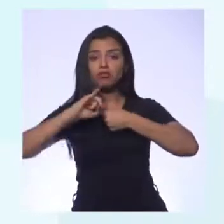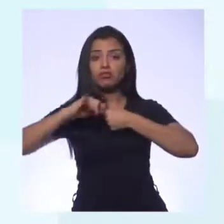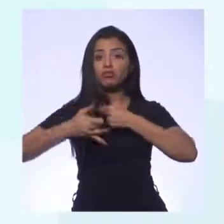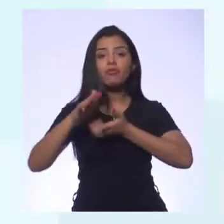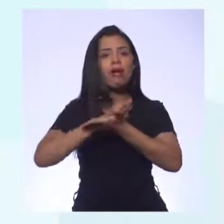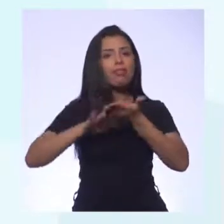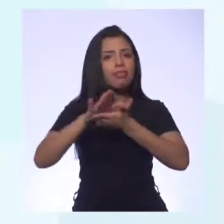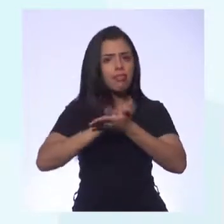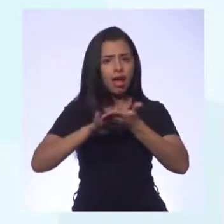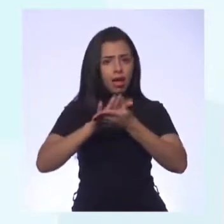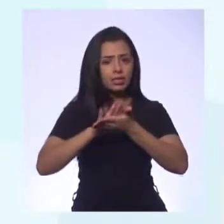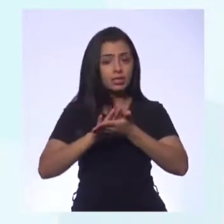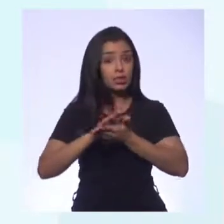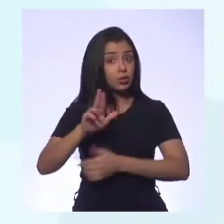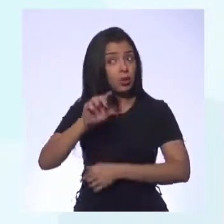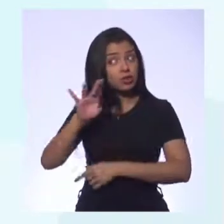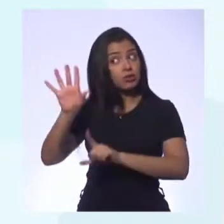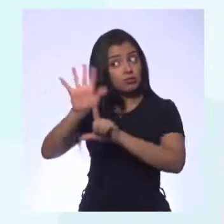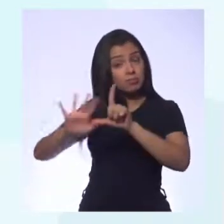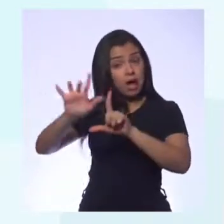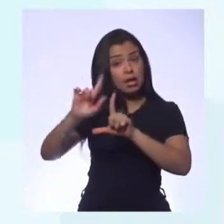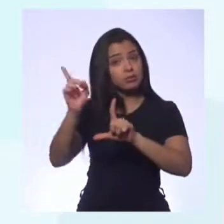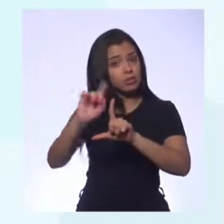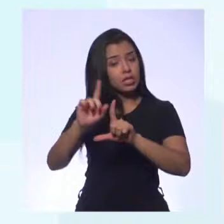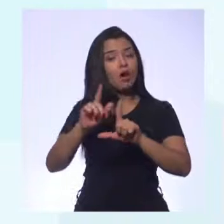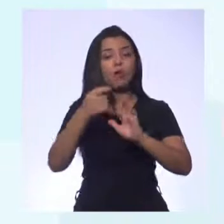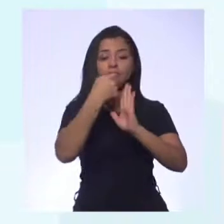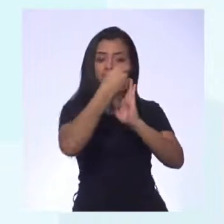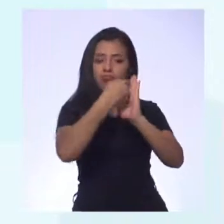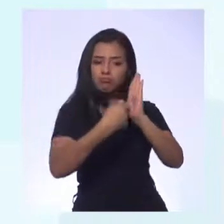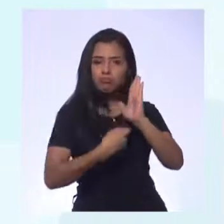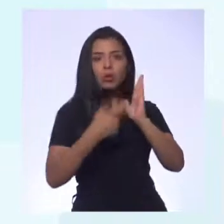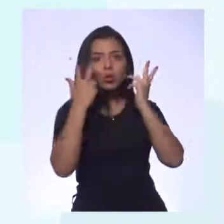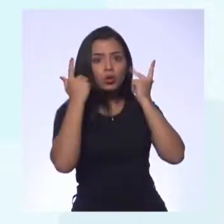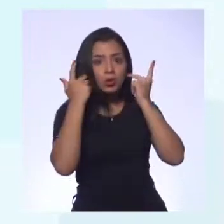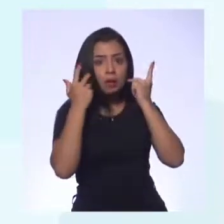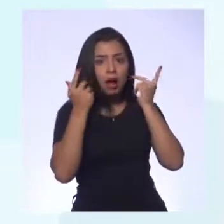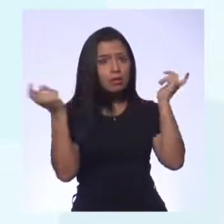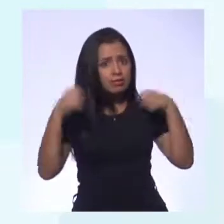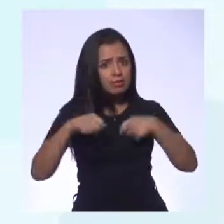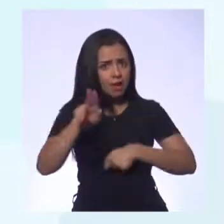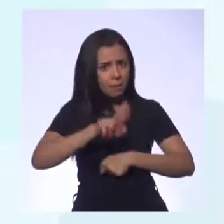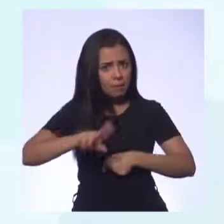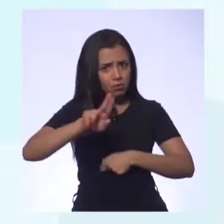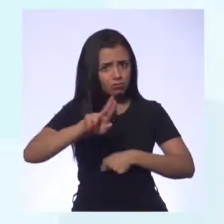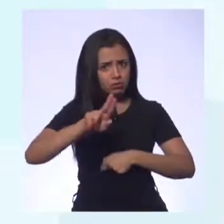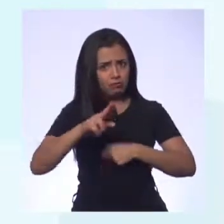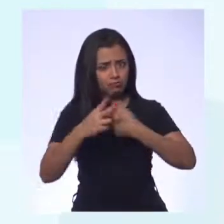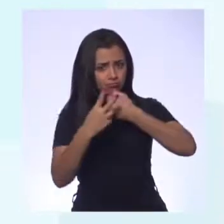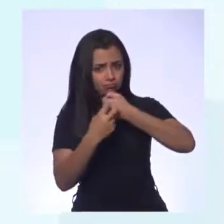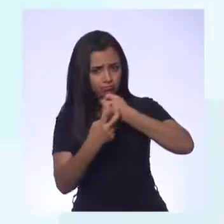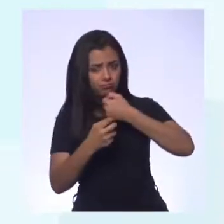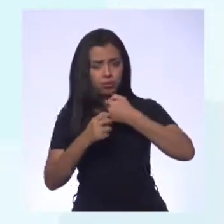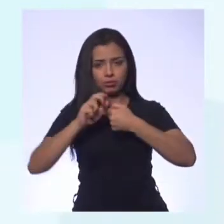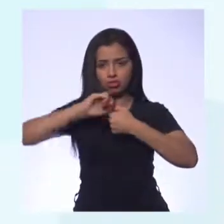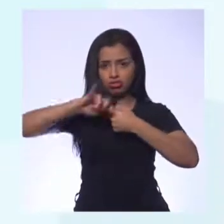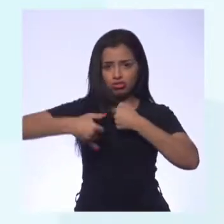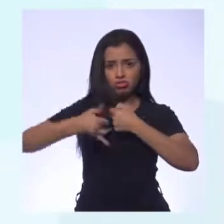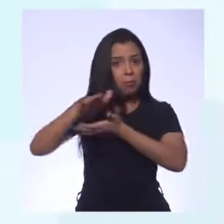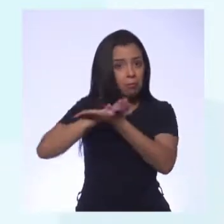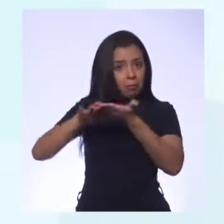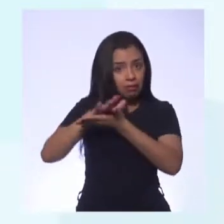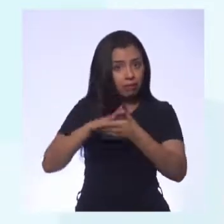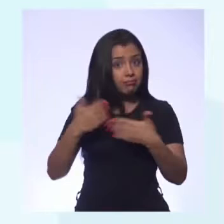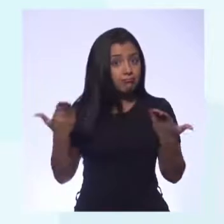estou falando de texto só de imagens, tá? Estou falando de um texto escrito, sem verbos e sem adjetivos. E por que é